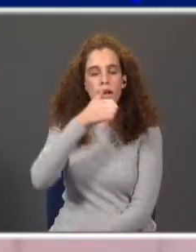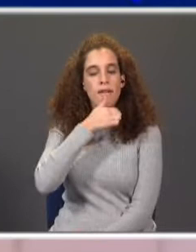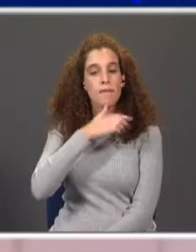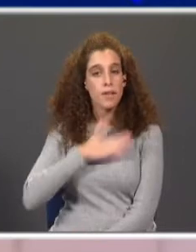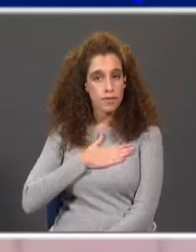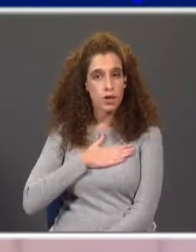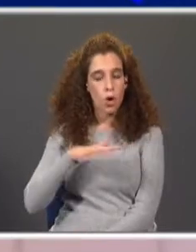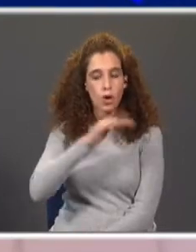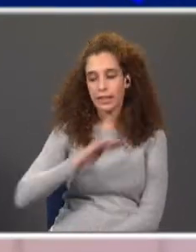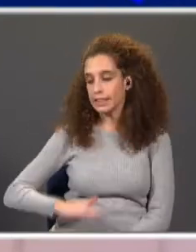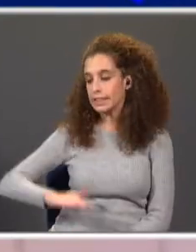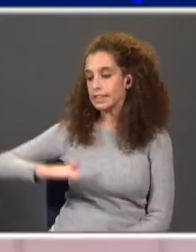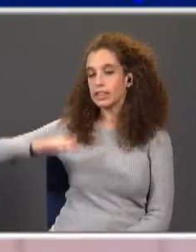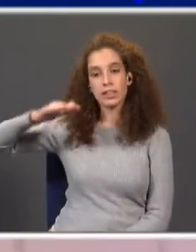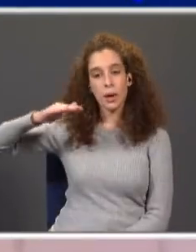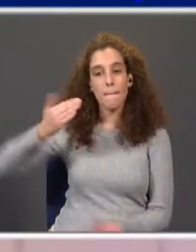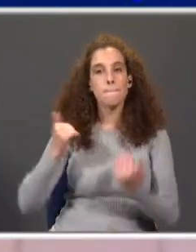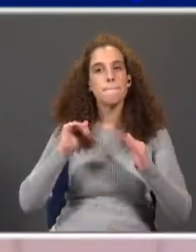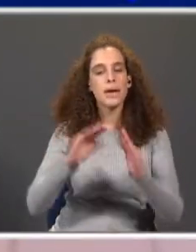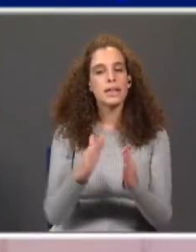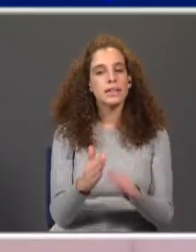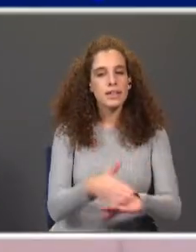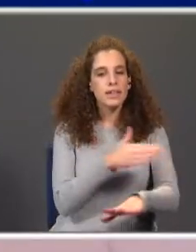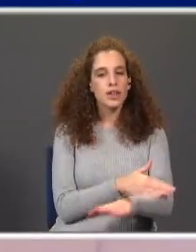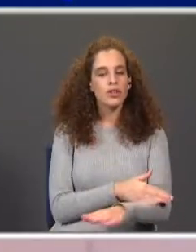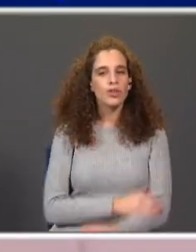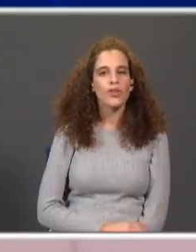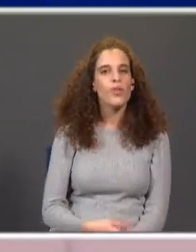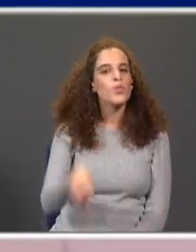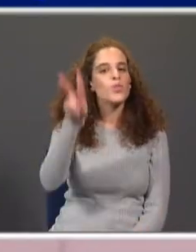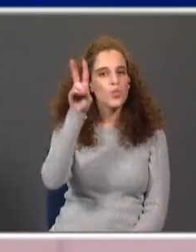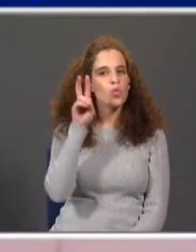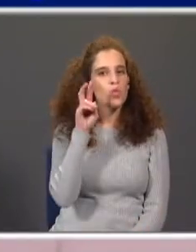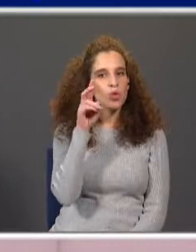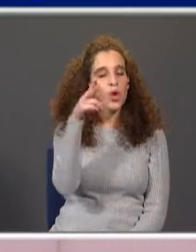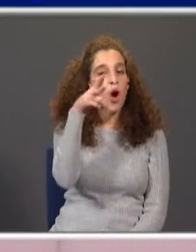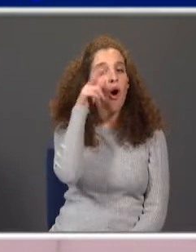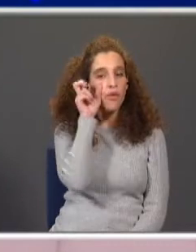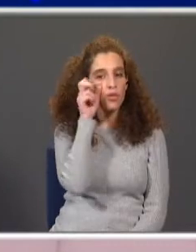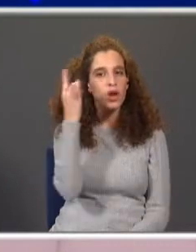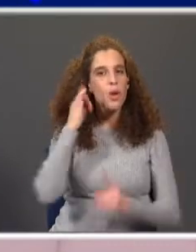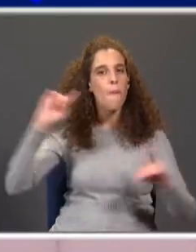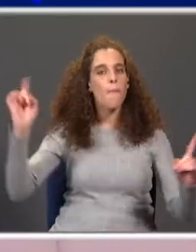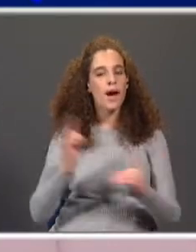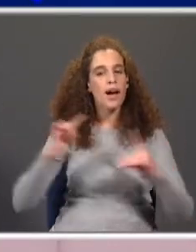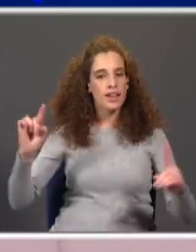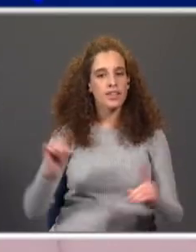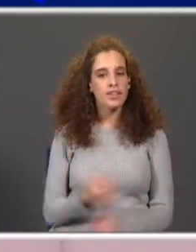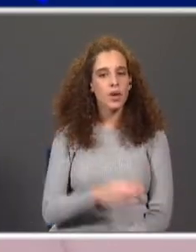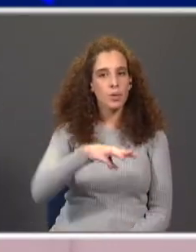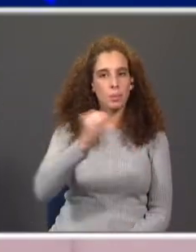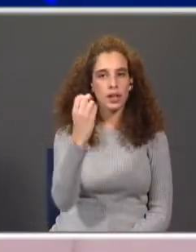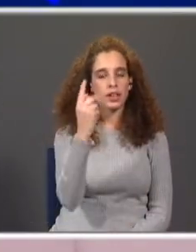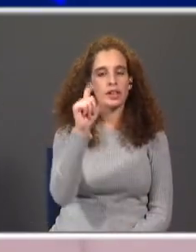nesta crónica, mas antes disso, vamos ouvir uma canção do Miguel Araújo, chamada José, que tem alguns pontos